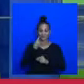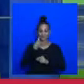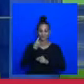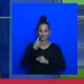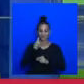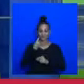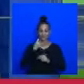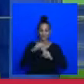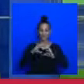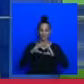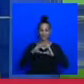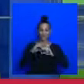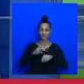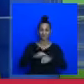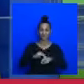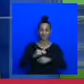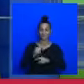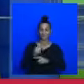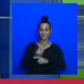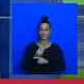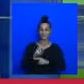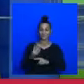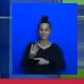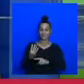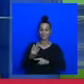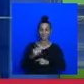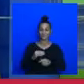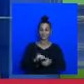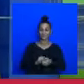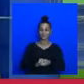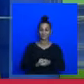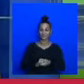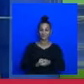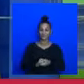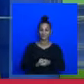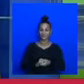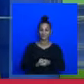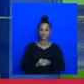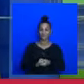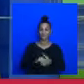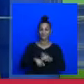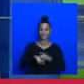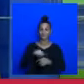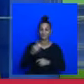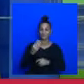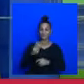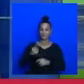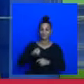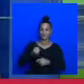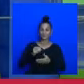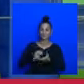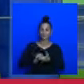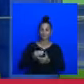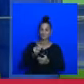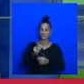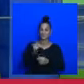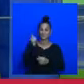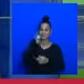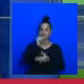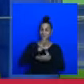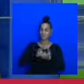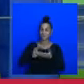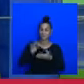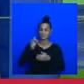sextas. Bola marrom, 34. Marrom, número 34. Foram sorteados 3 números, faltam 3. Você ganha